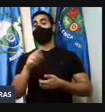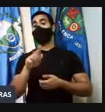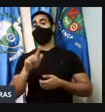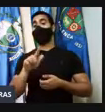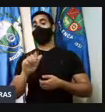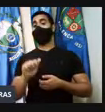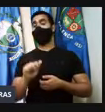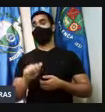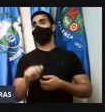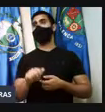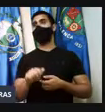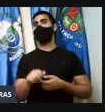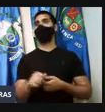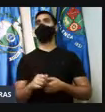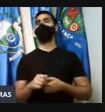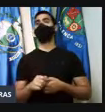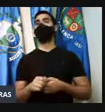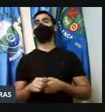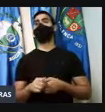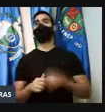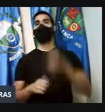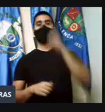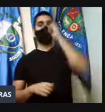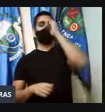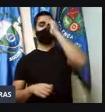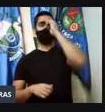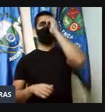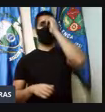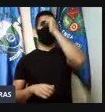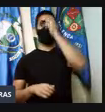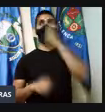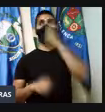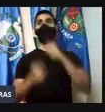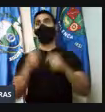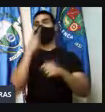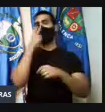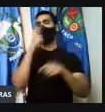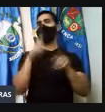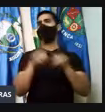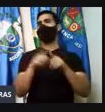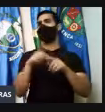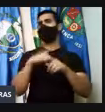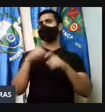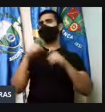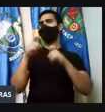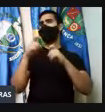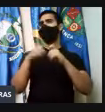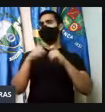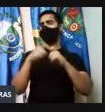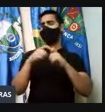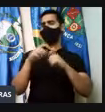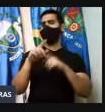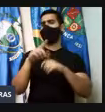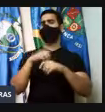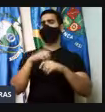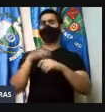um surto parece aí de alguns médicos aí que atendem aí nos PSFs,